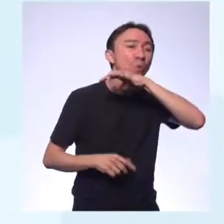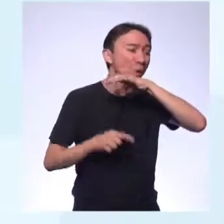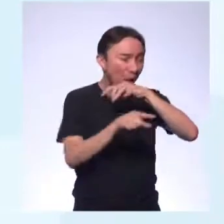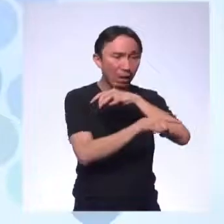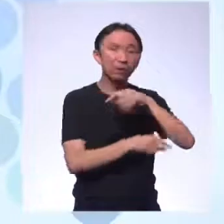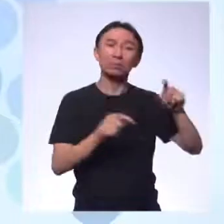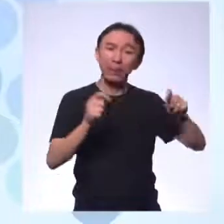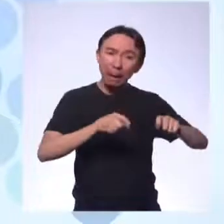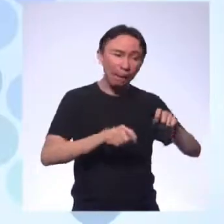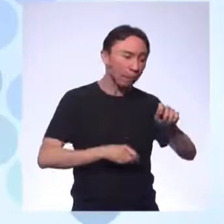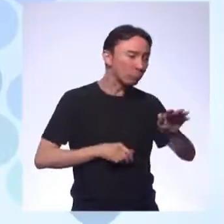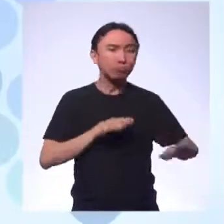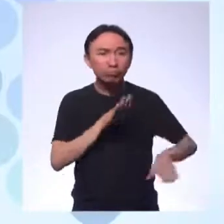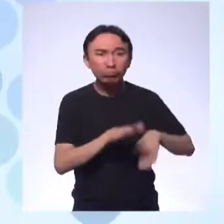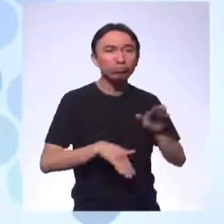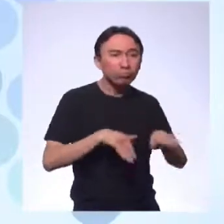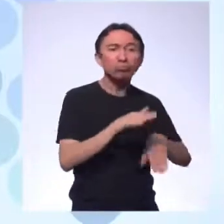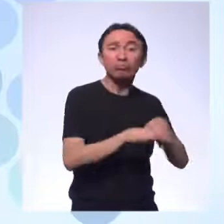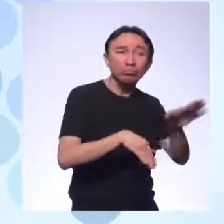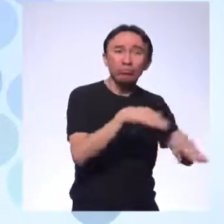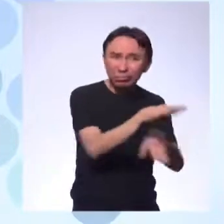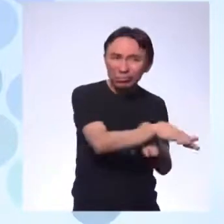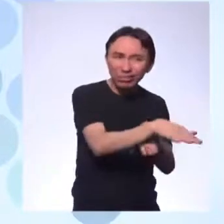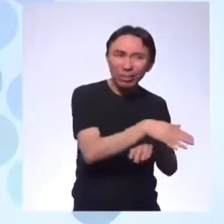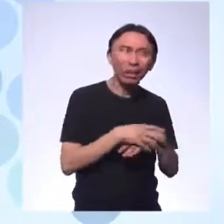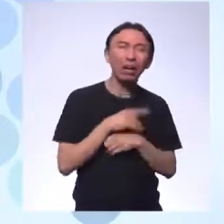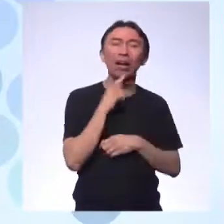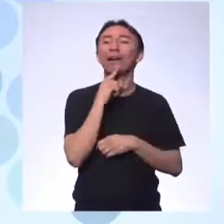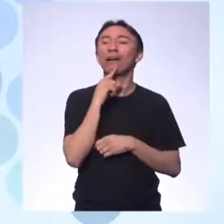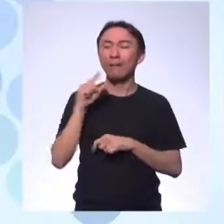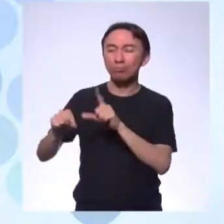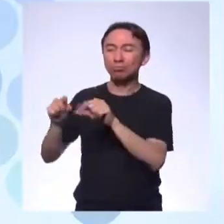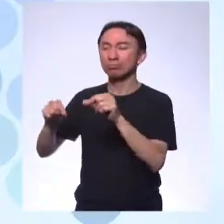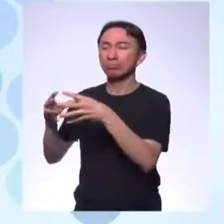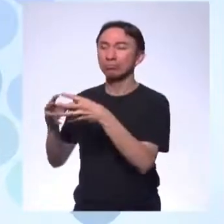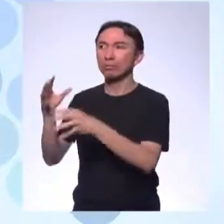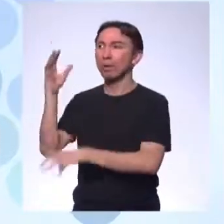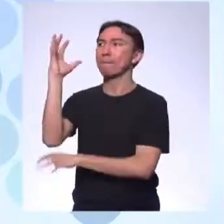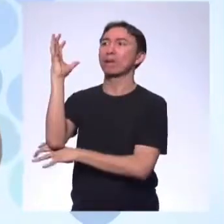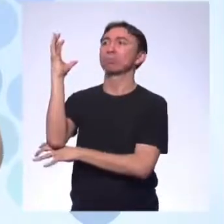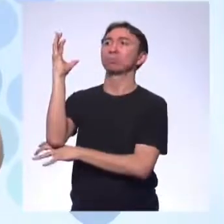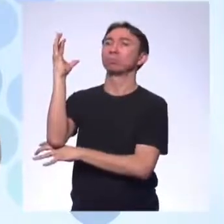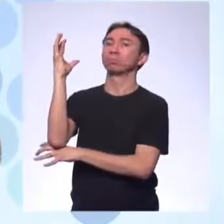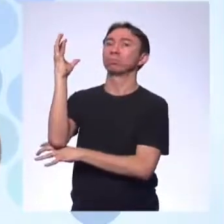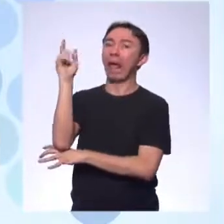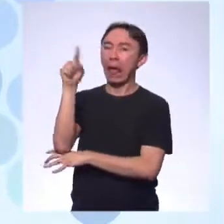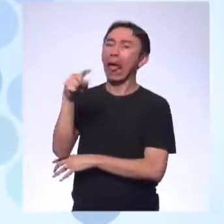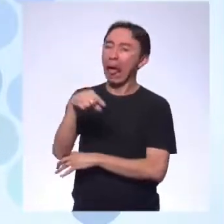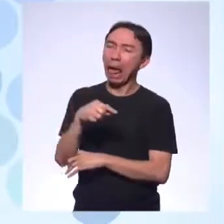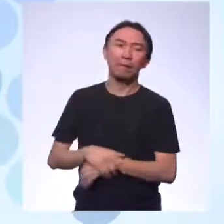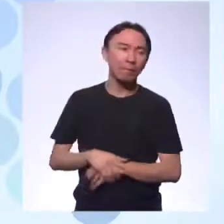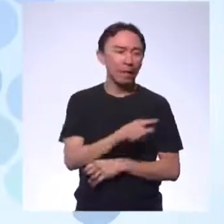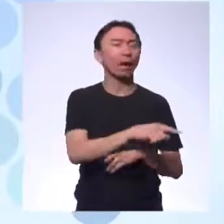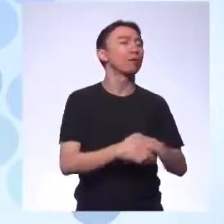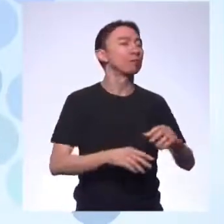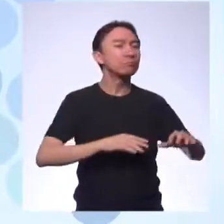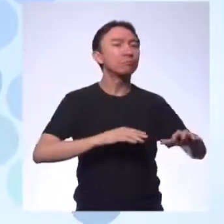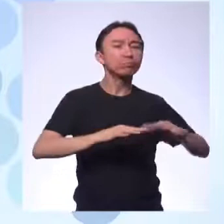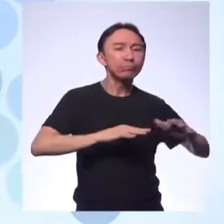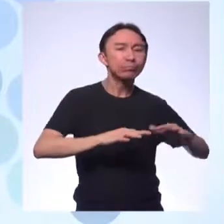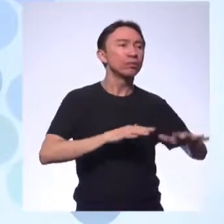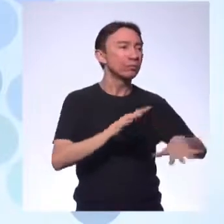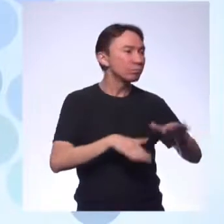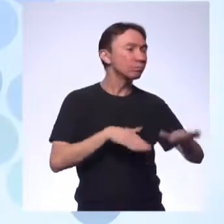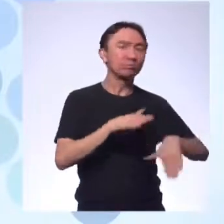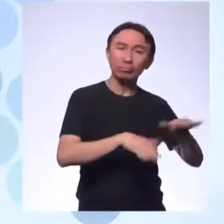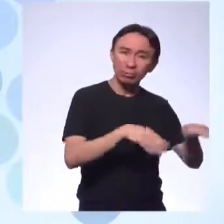critério utilizado foi o movimento. Então, seres estáticos eram plantas, seres com movimento eram